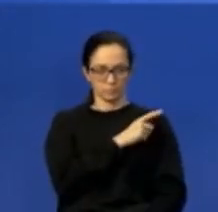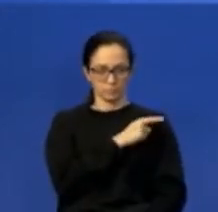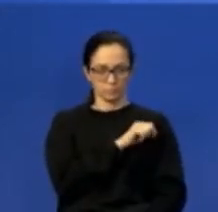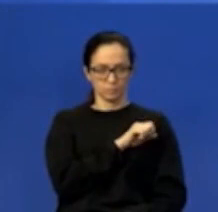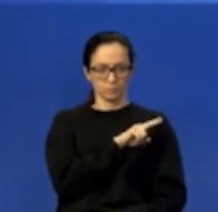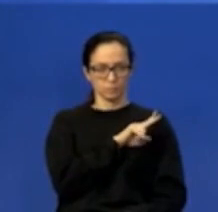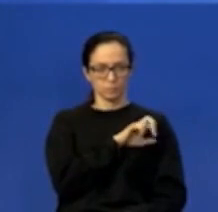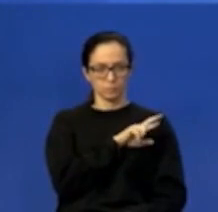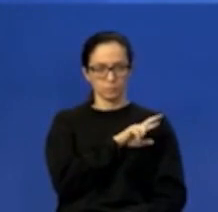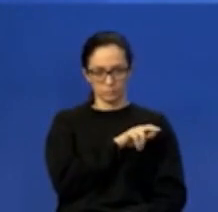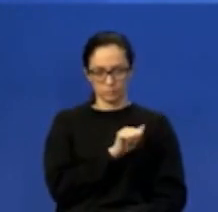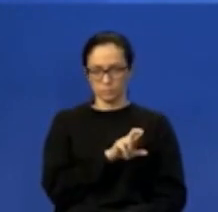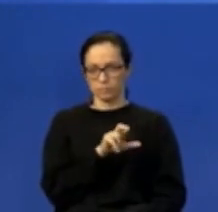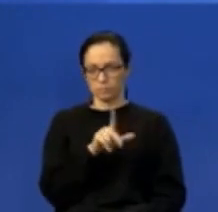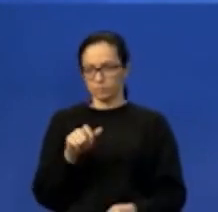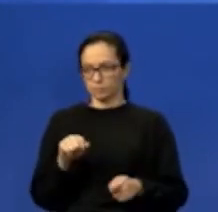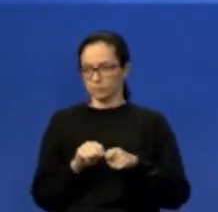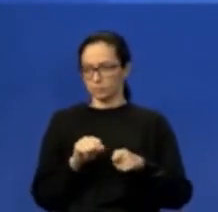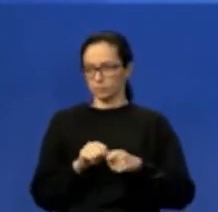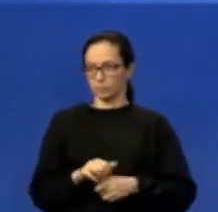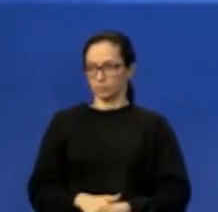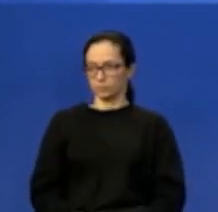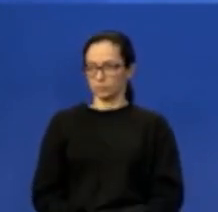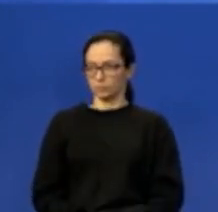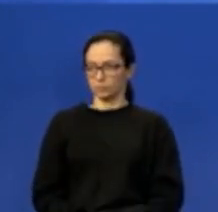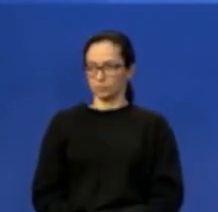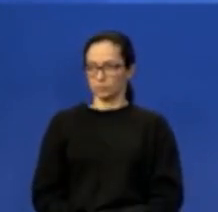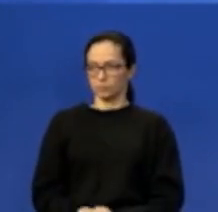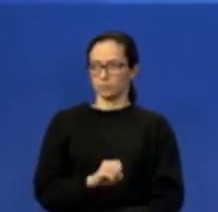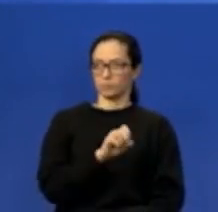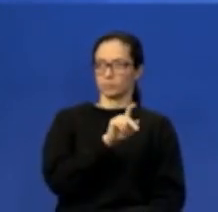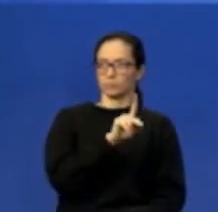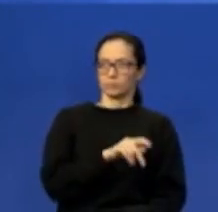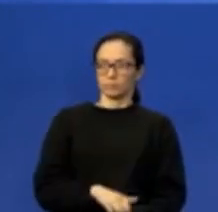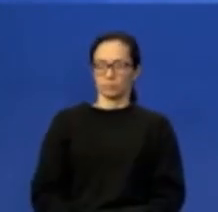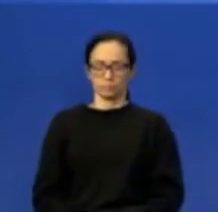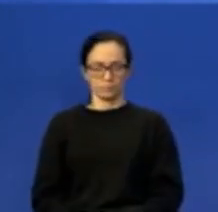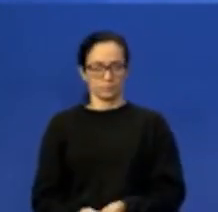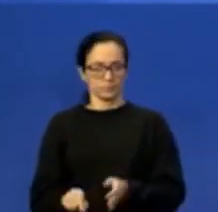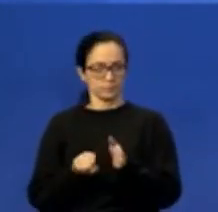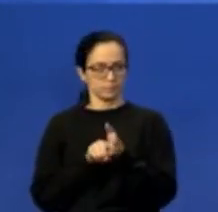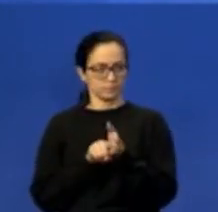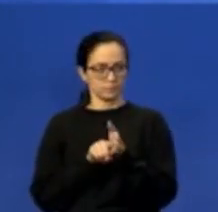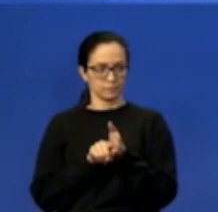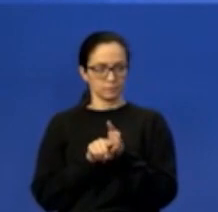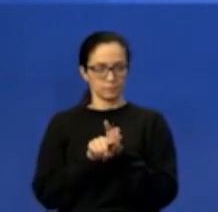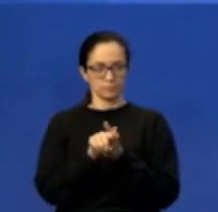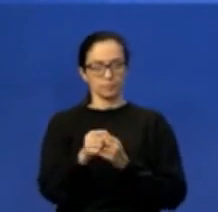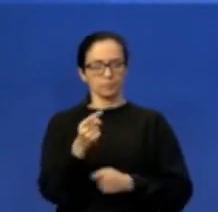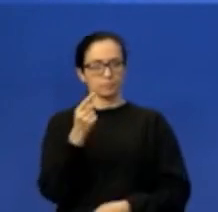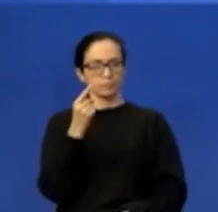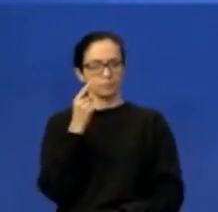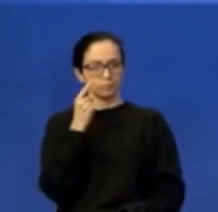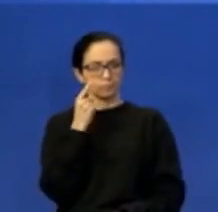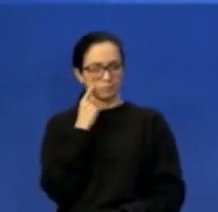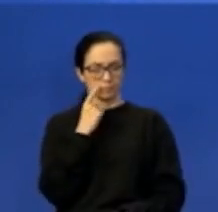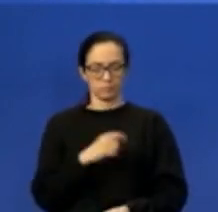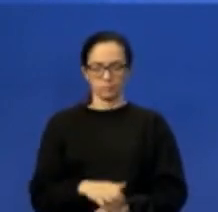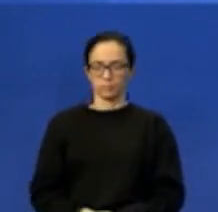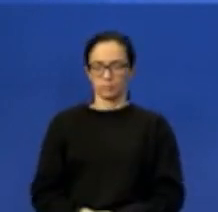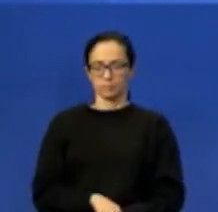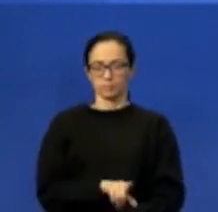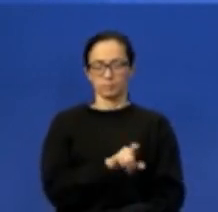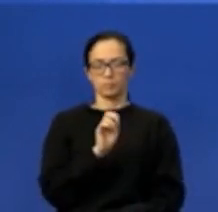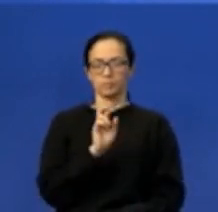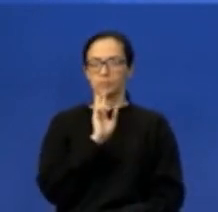sequência, nós vamos passar para o slide da interatividade, que eu vou ler para vocês, e na próxima a gente vai discutir